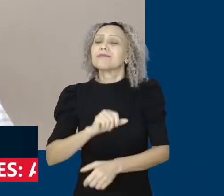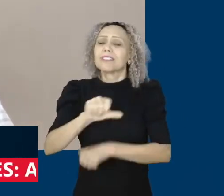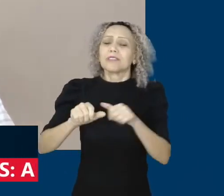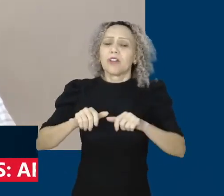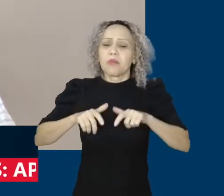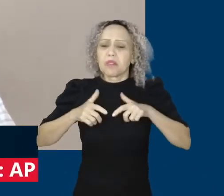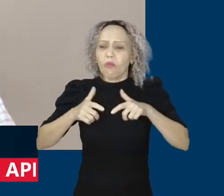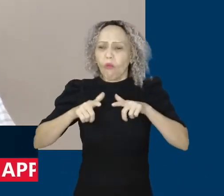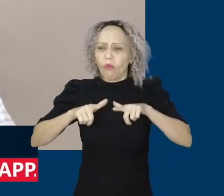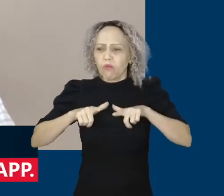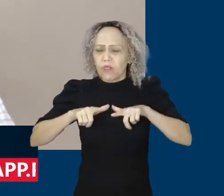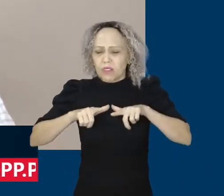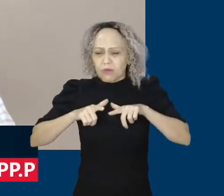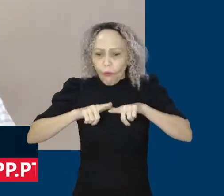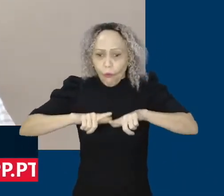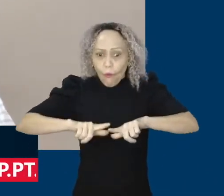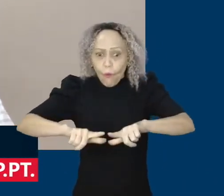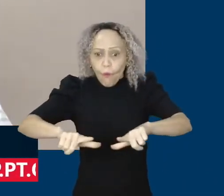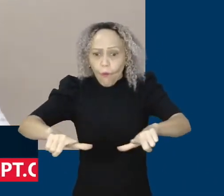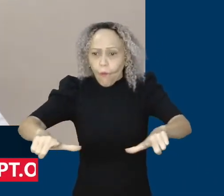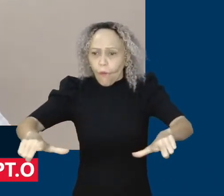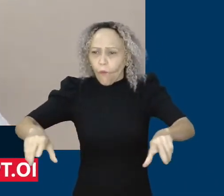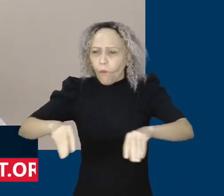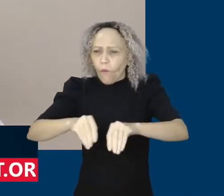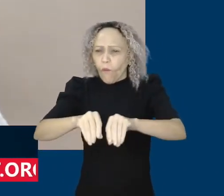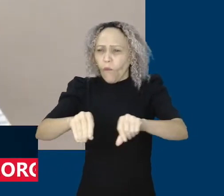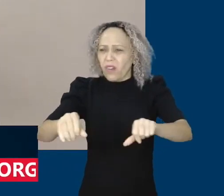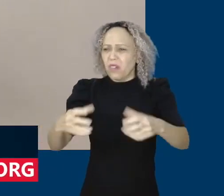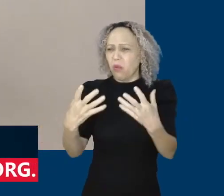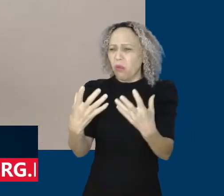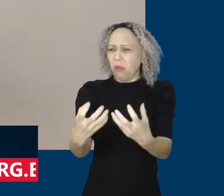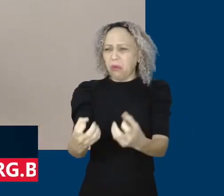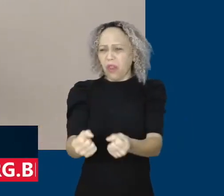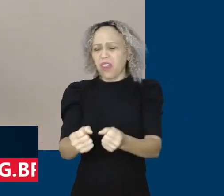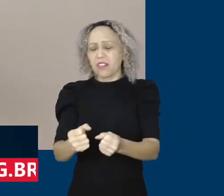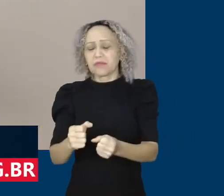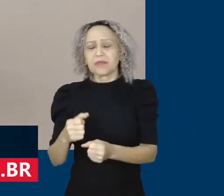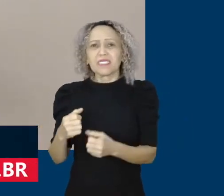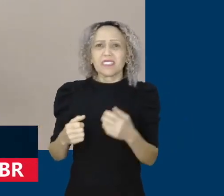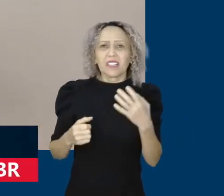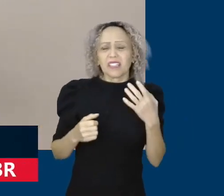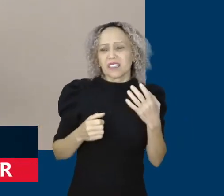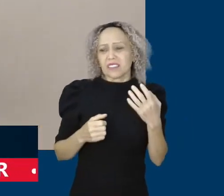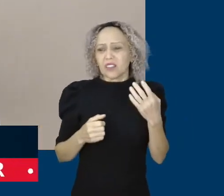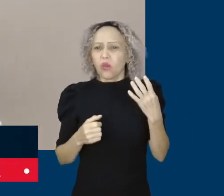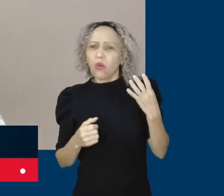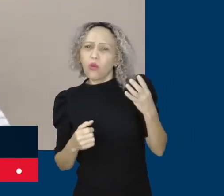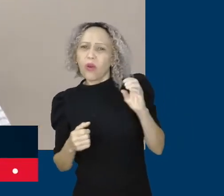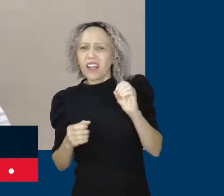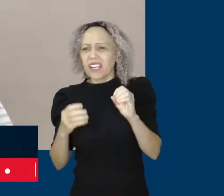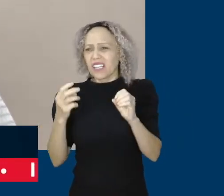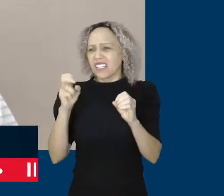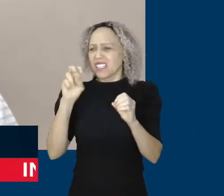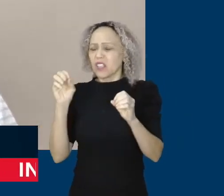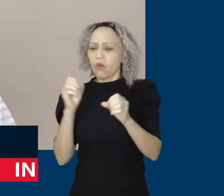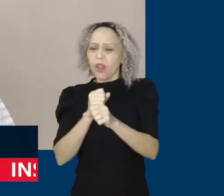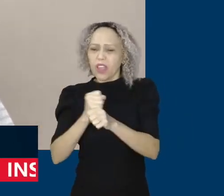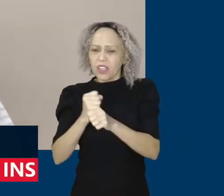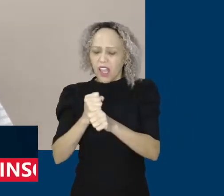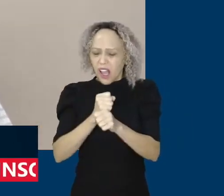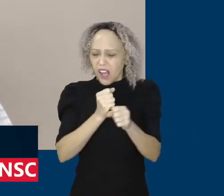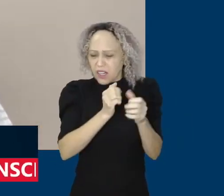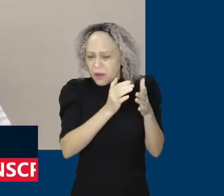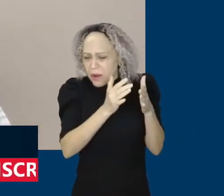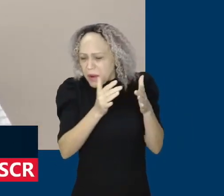ele foi identificado também há 40, 50 anos, com estudos, né, lá desde a década de 1970, e ele vem se